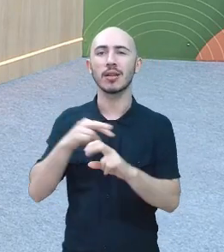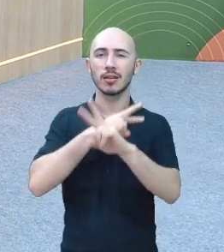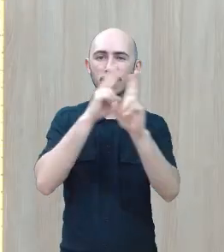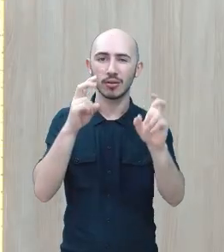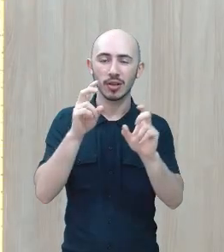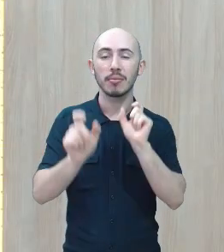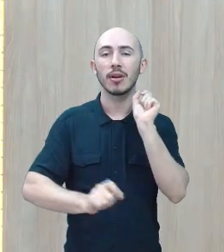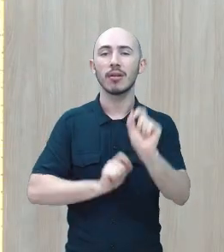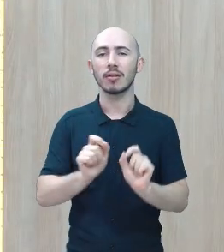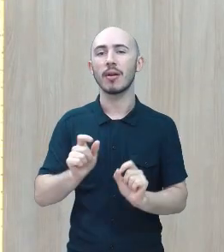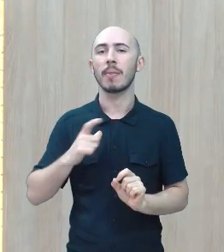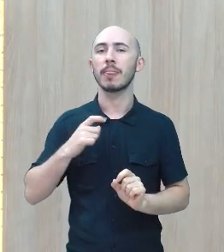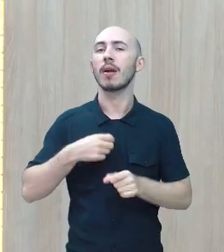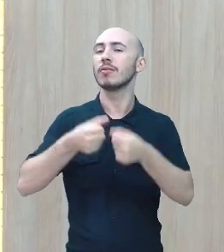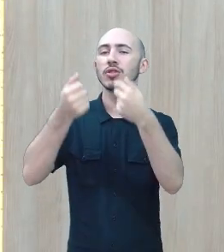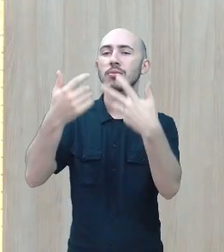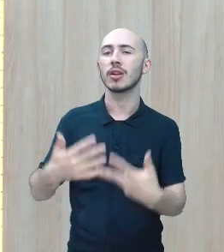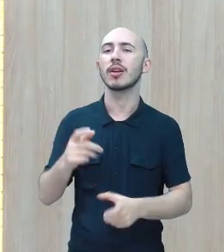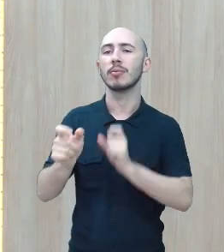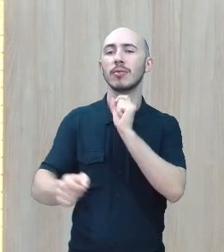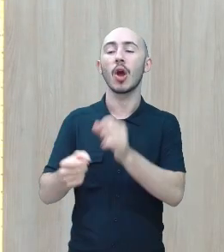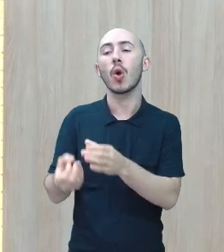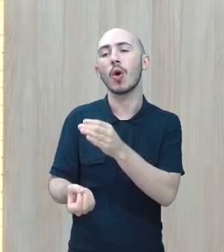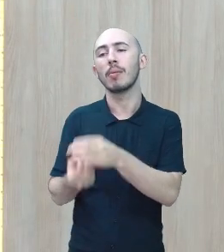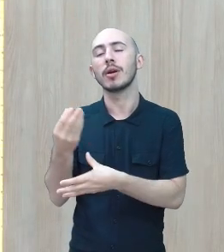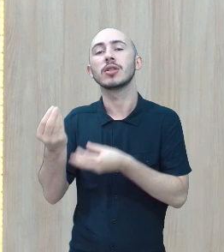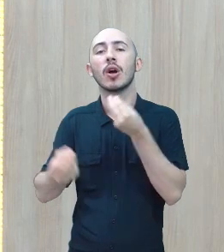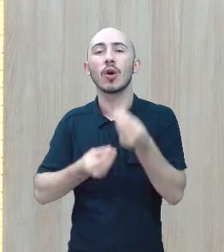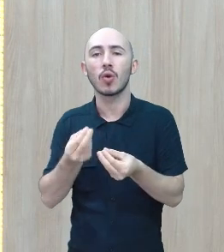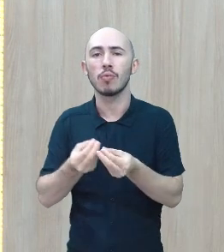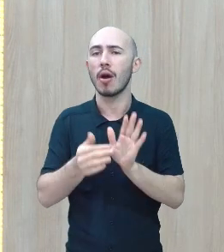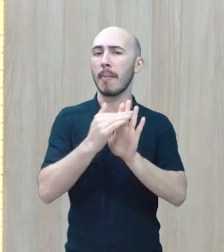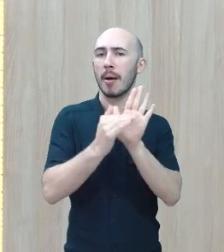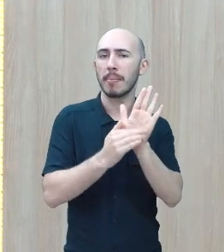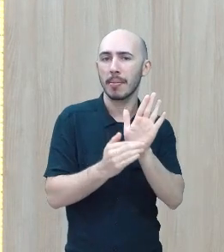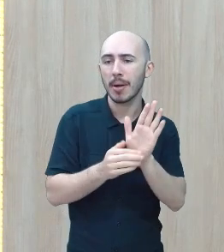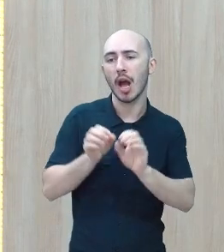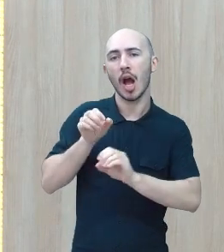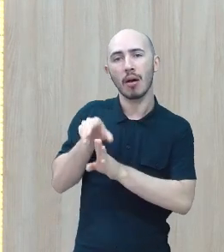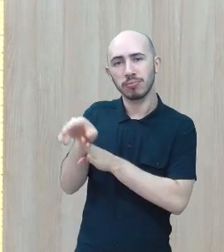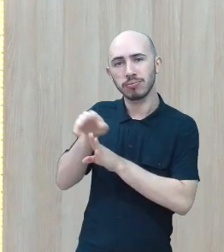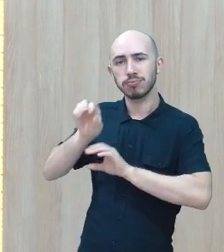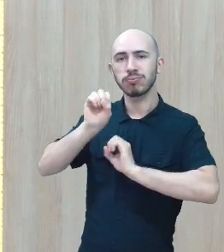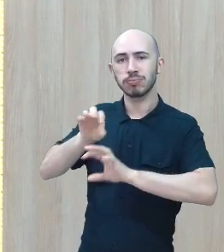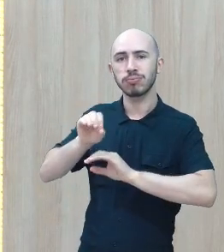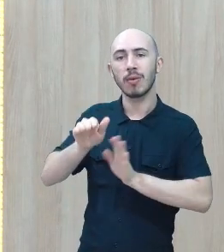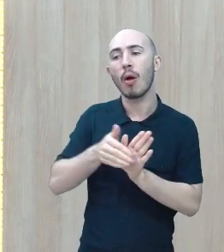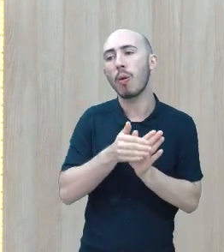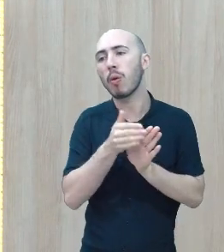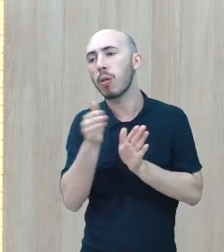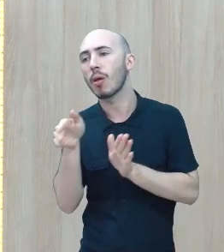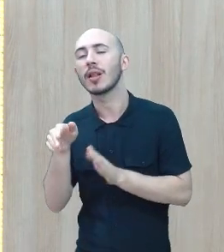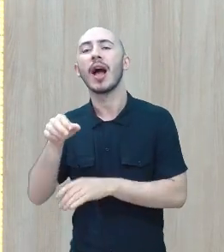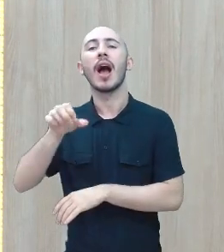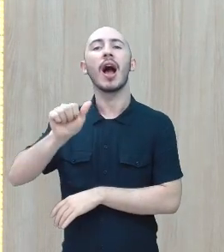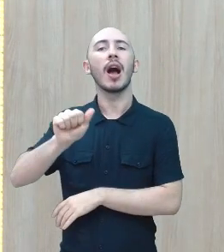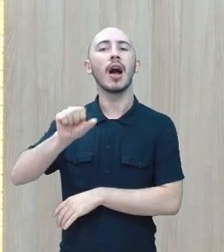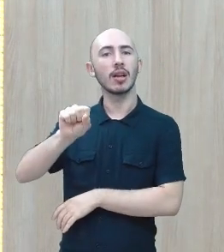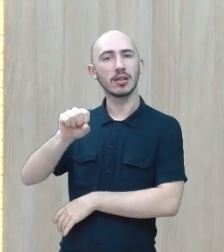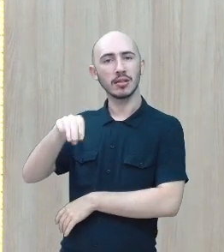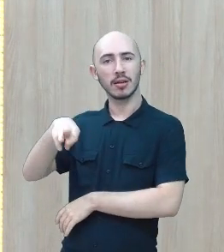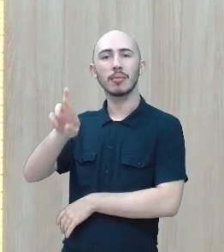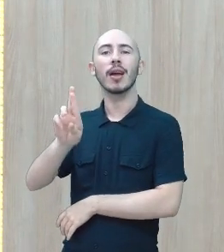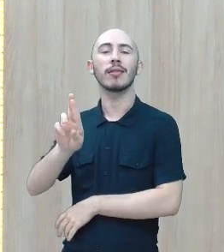e que a gente falou que ele surge, na verdade, como um manual de instrução, até chegar no ASMR, a gente percebe que é uma grande